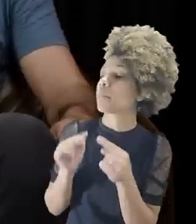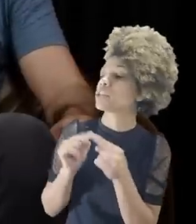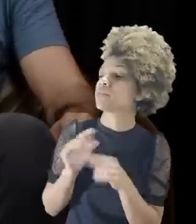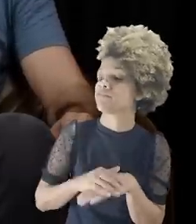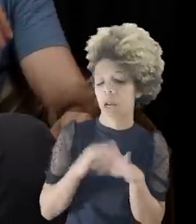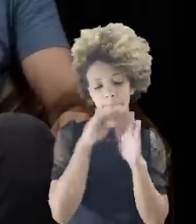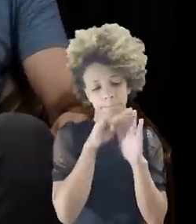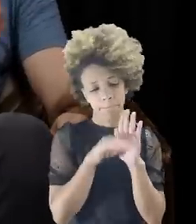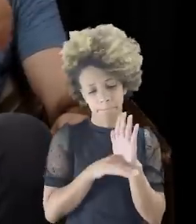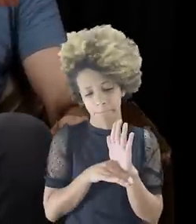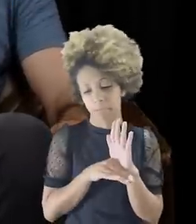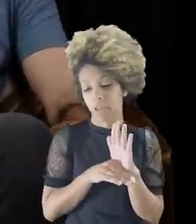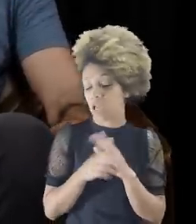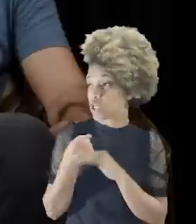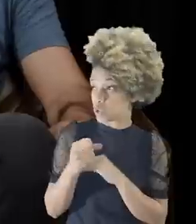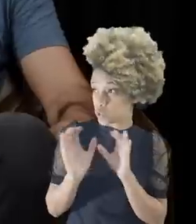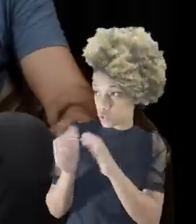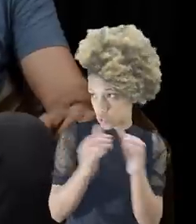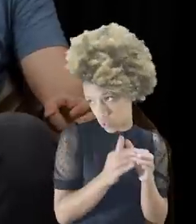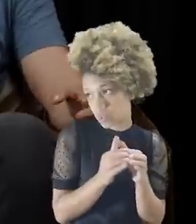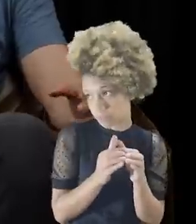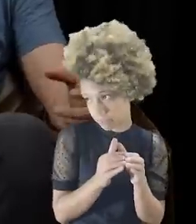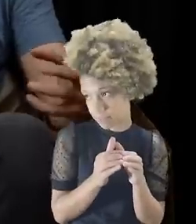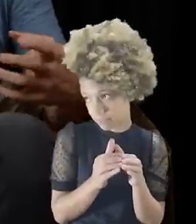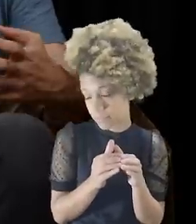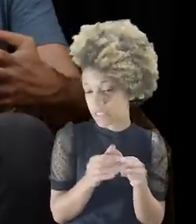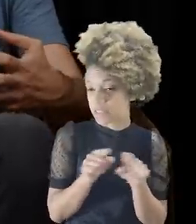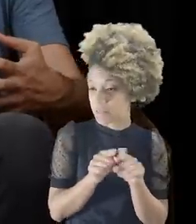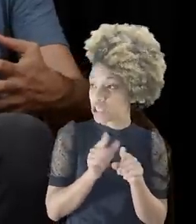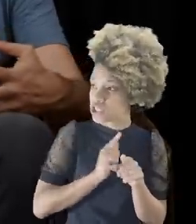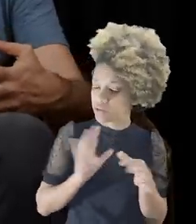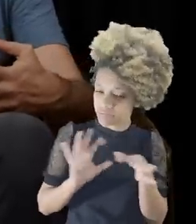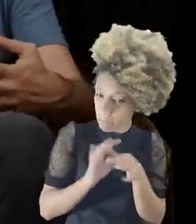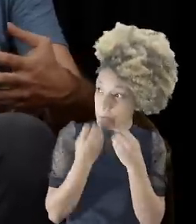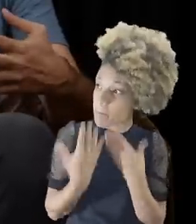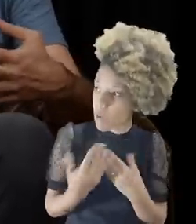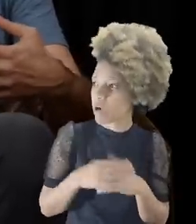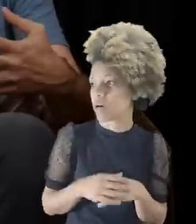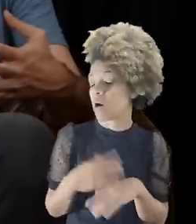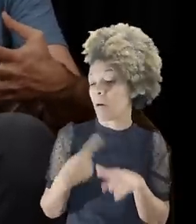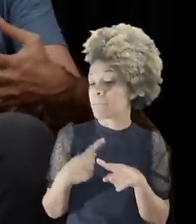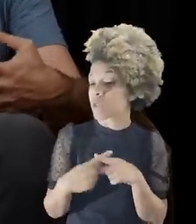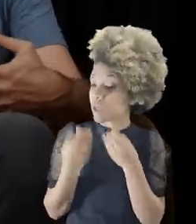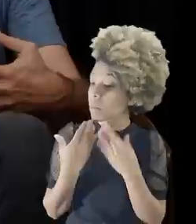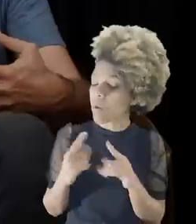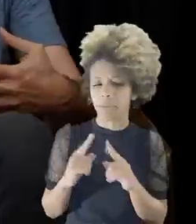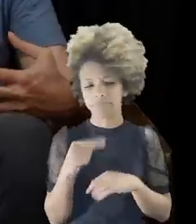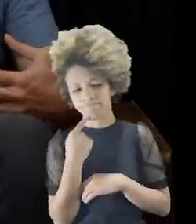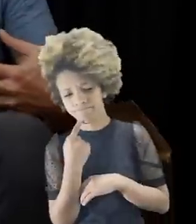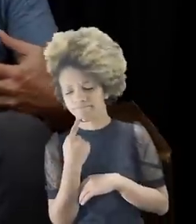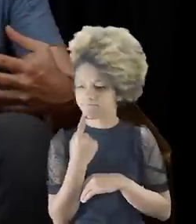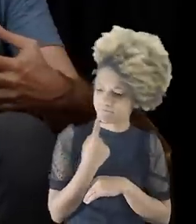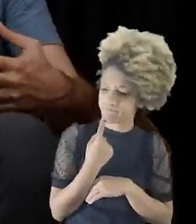objetivo Ali era classificar para os playoffs chegar entre os oito né e o time deu uma liga tão boa que era tudo bom jogador mas estava assim não